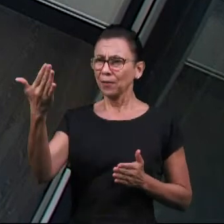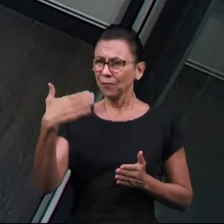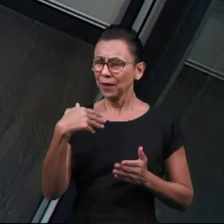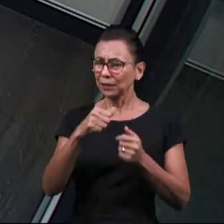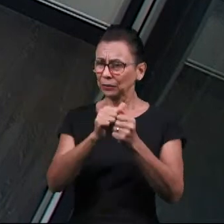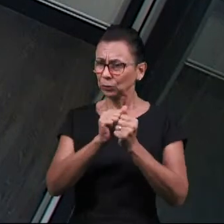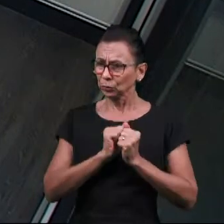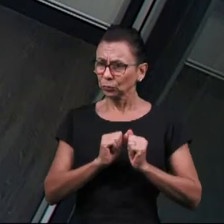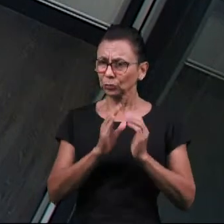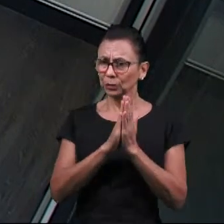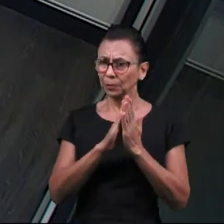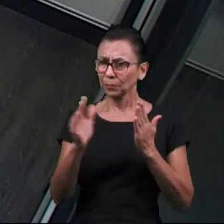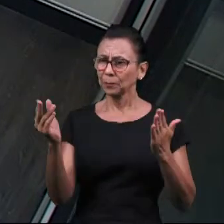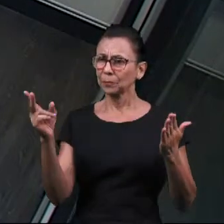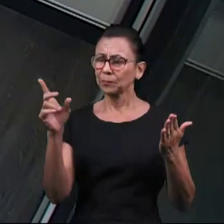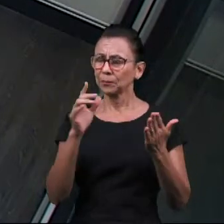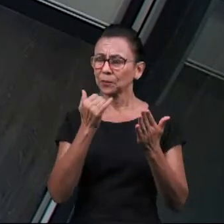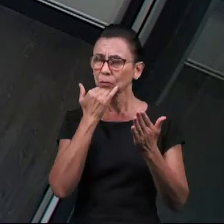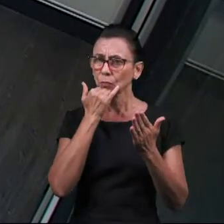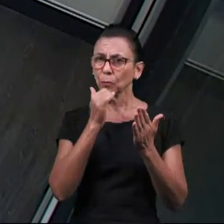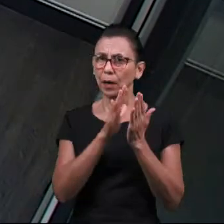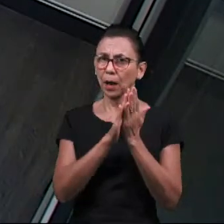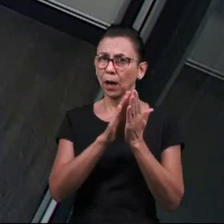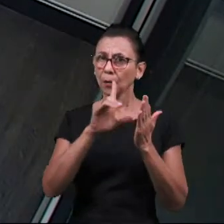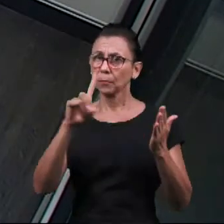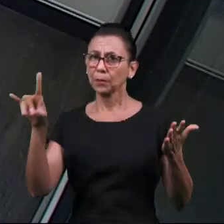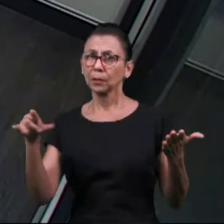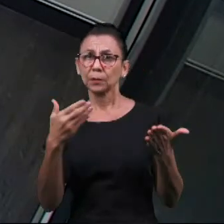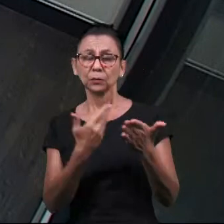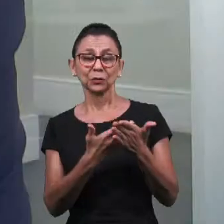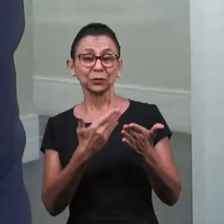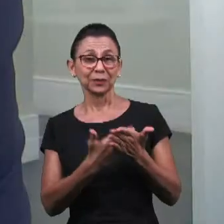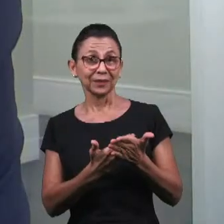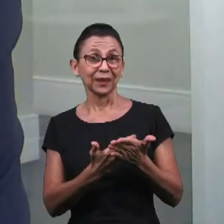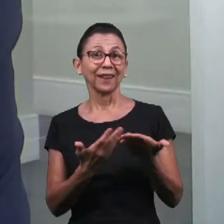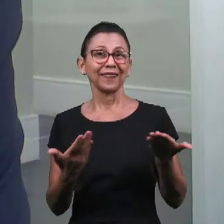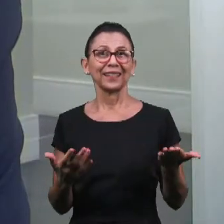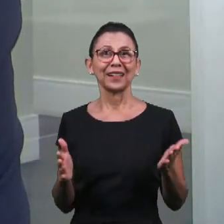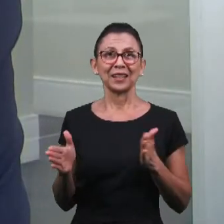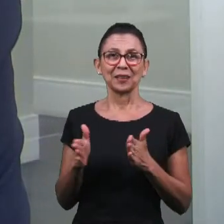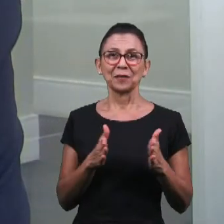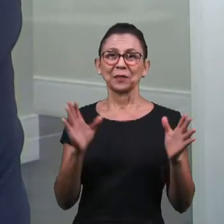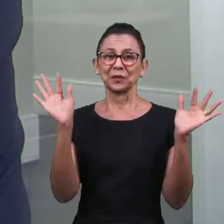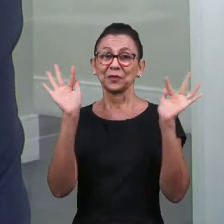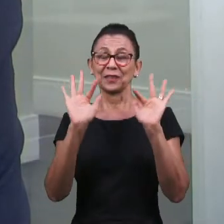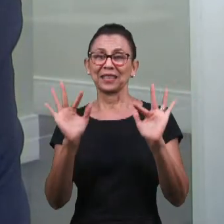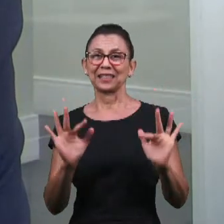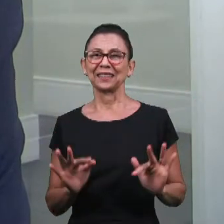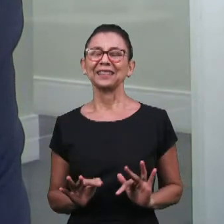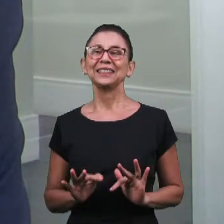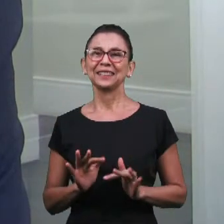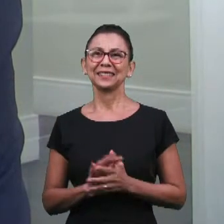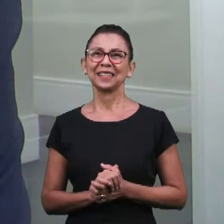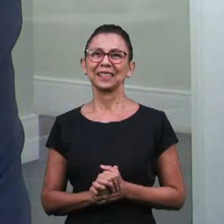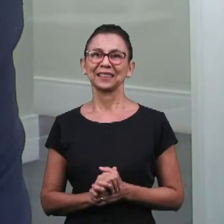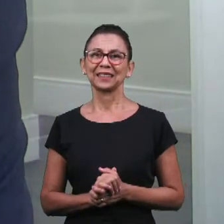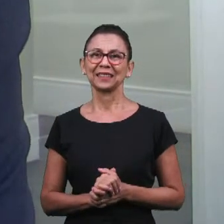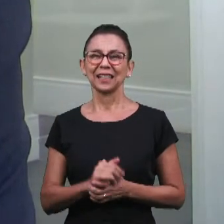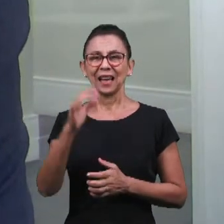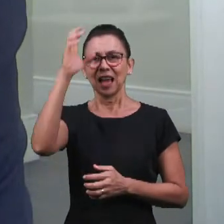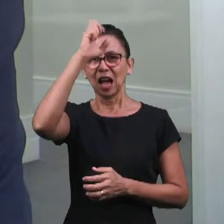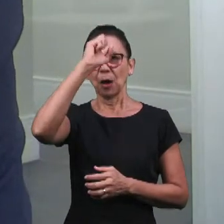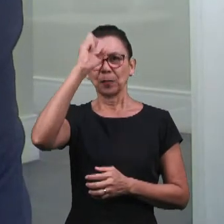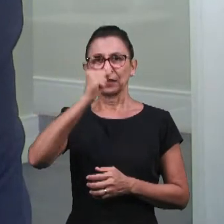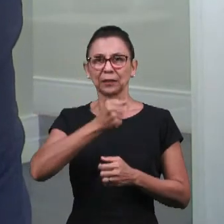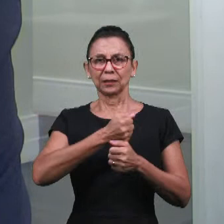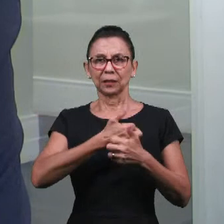noite mesmo. Agora está num período muito feliz, não é? Está aprendendo instrumento. E a Ana Luísa,